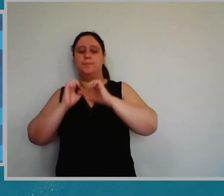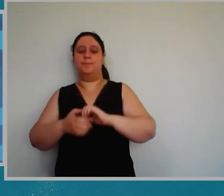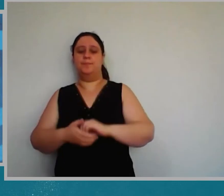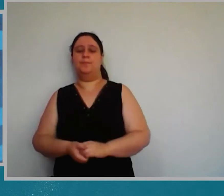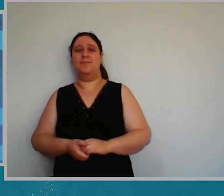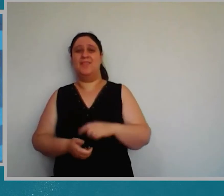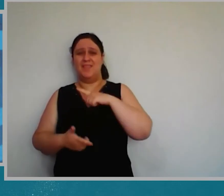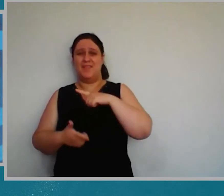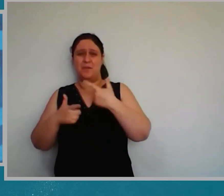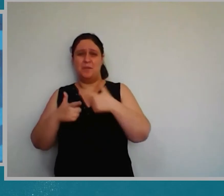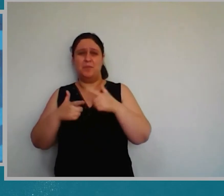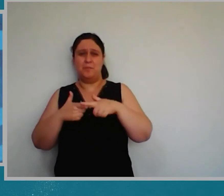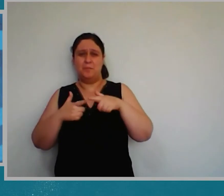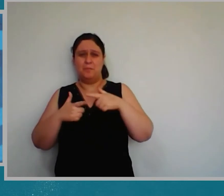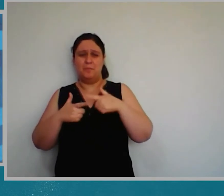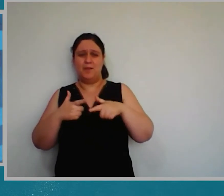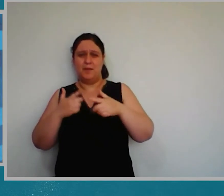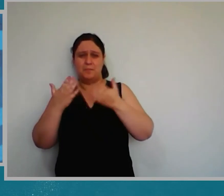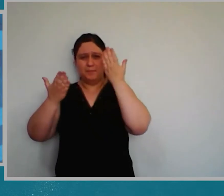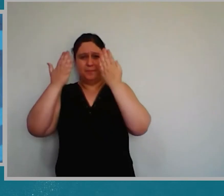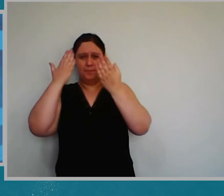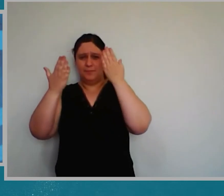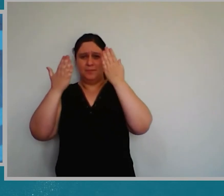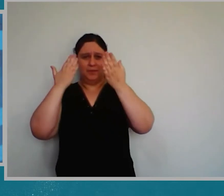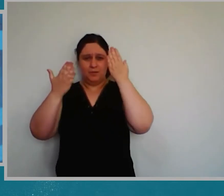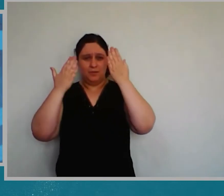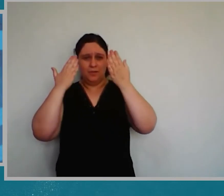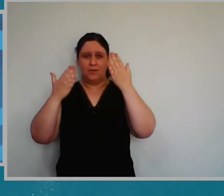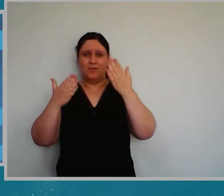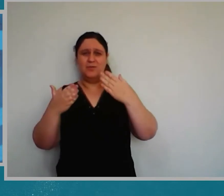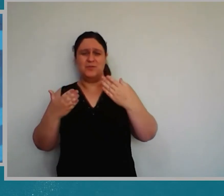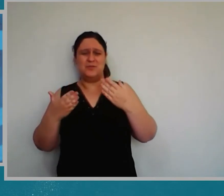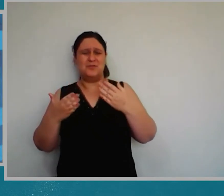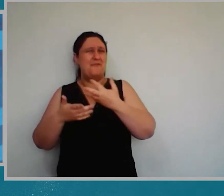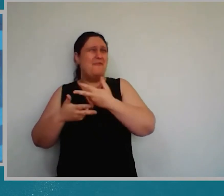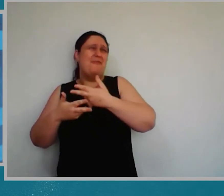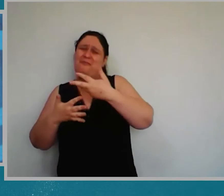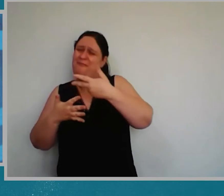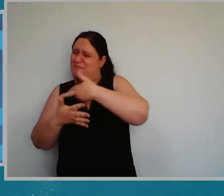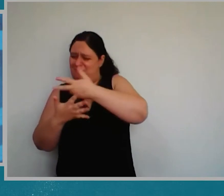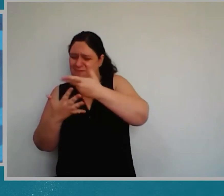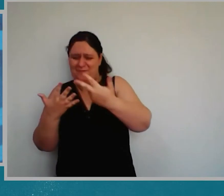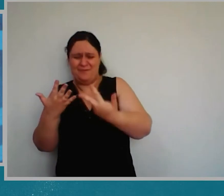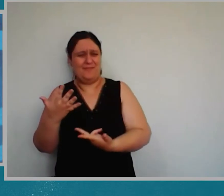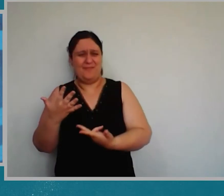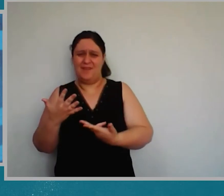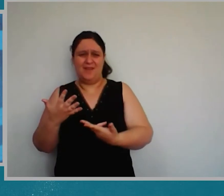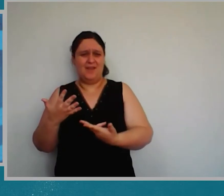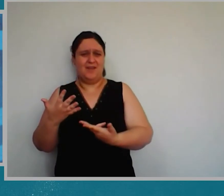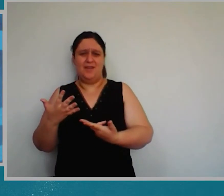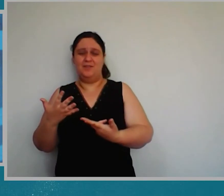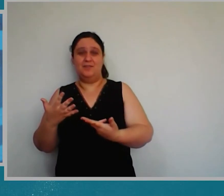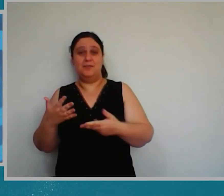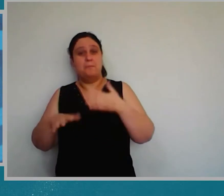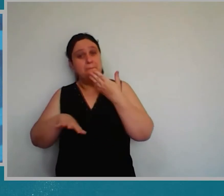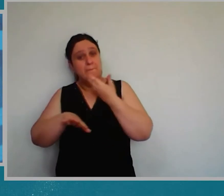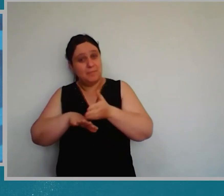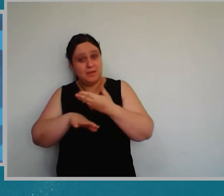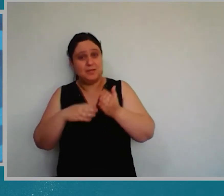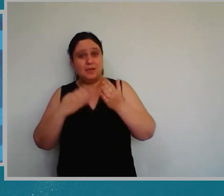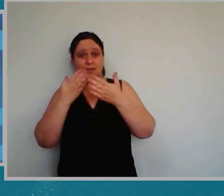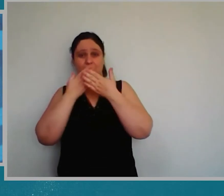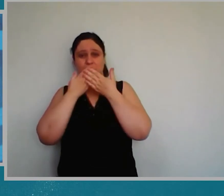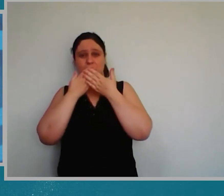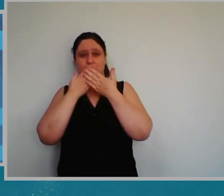psicológico, você tem problema, 1000 problemas, irmãos, vamos praticar esse jejum. Nós vamos